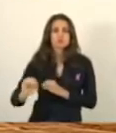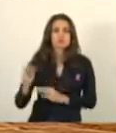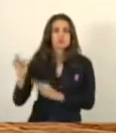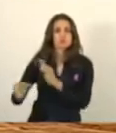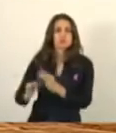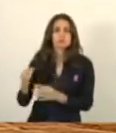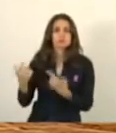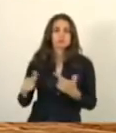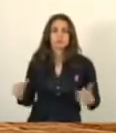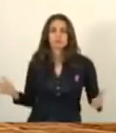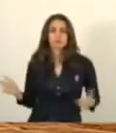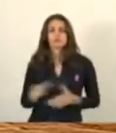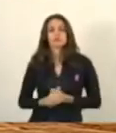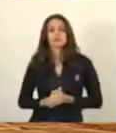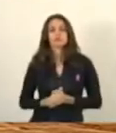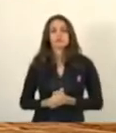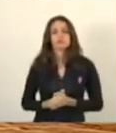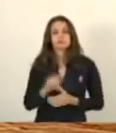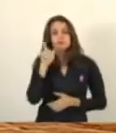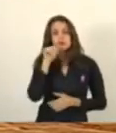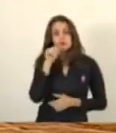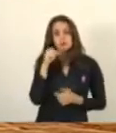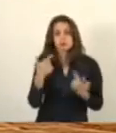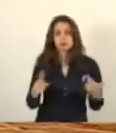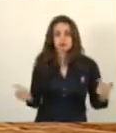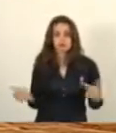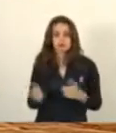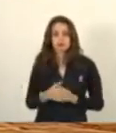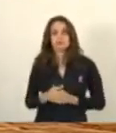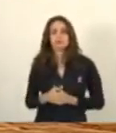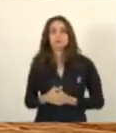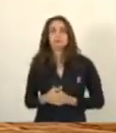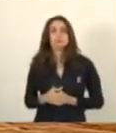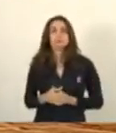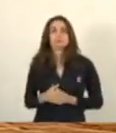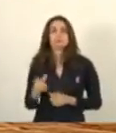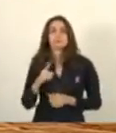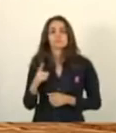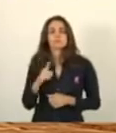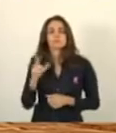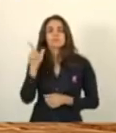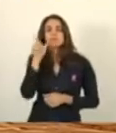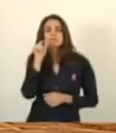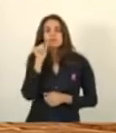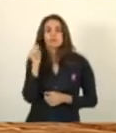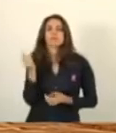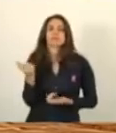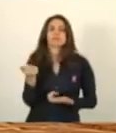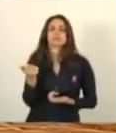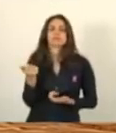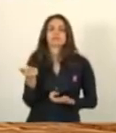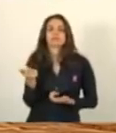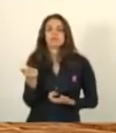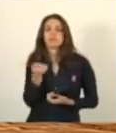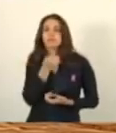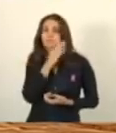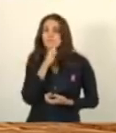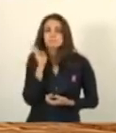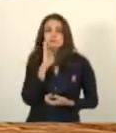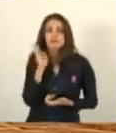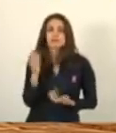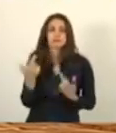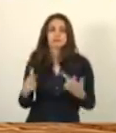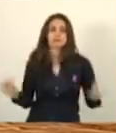esgoto, sem ter comércio local, tem vendas, tem um bar, digamos assim, mas não tem um comércio